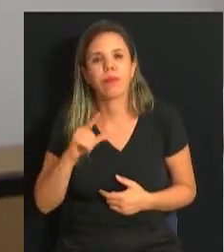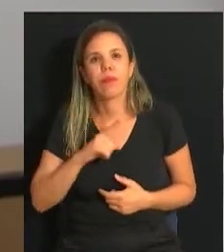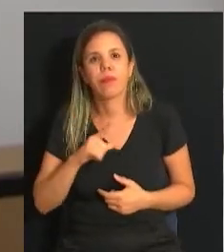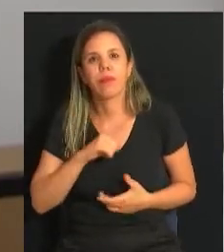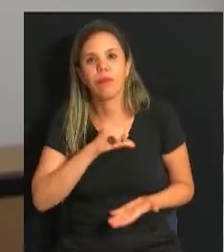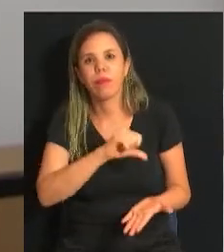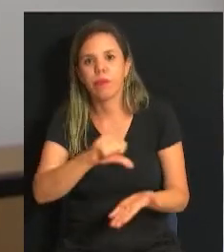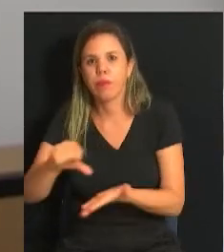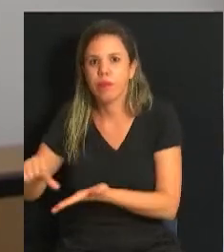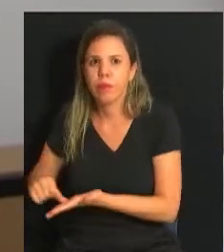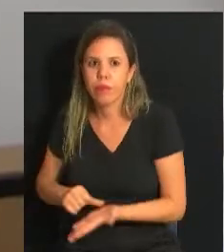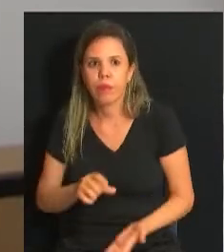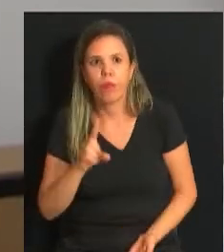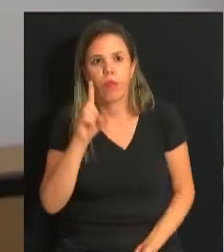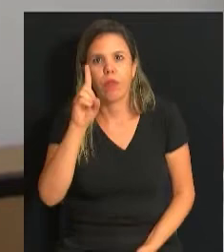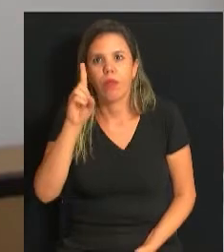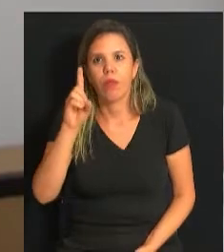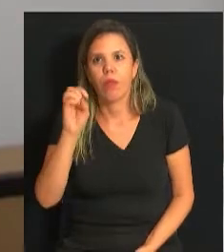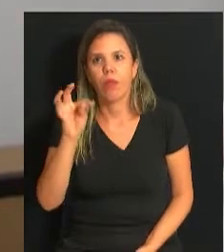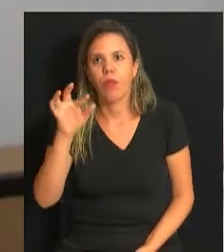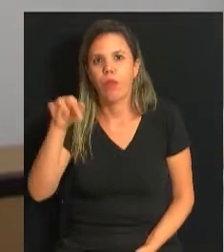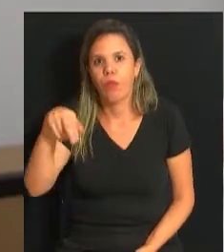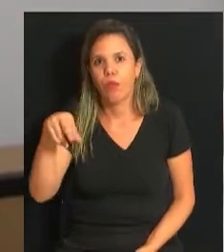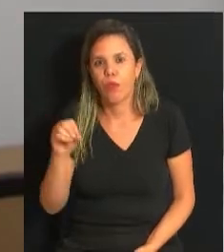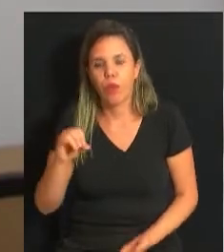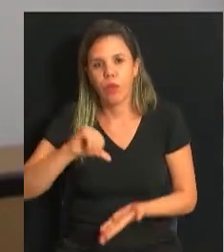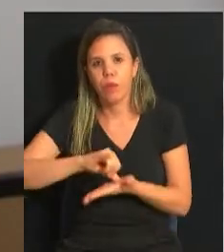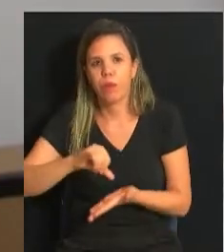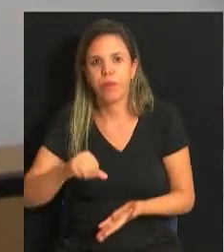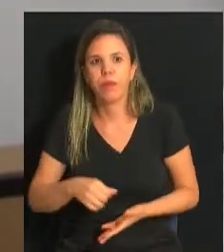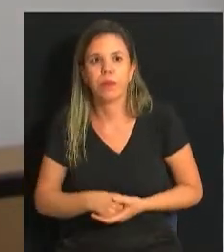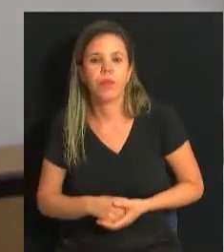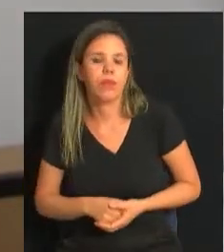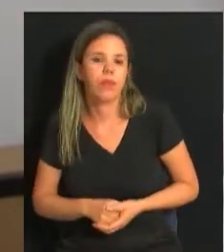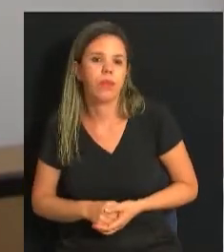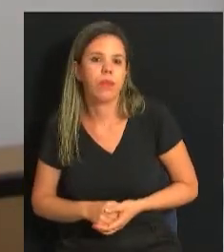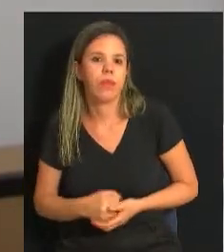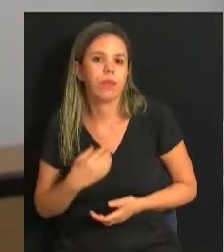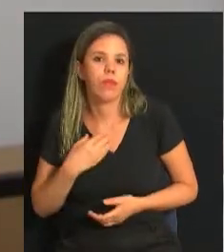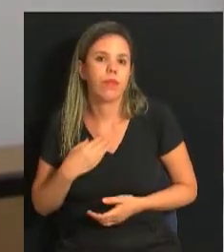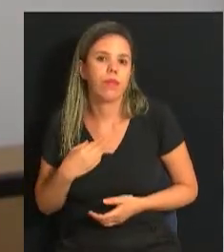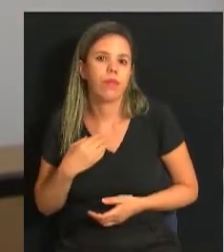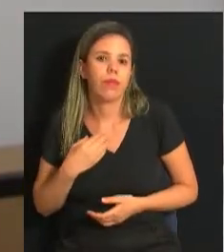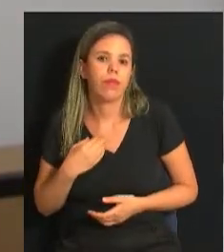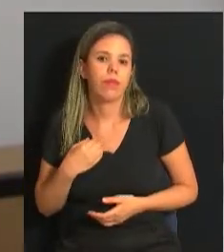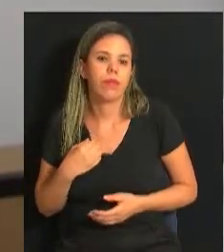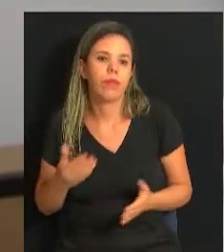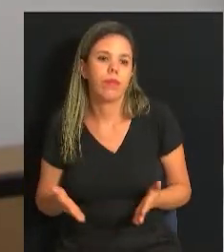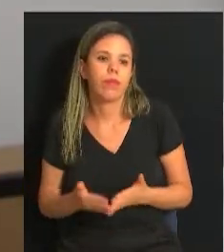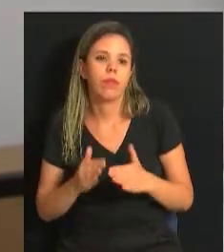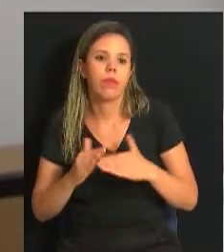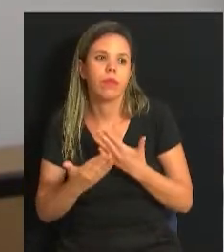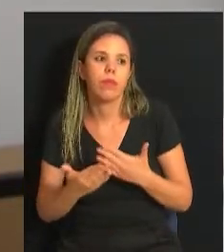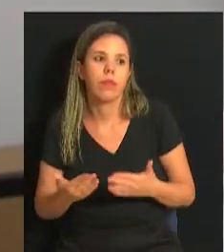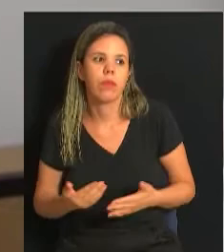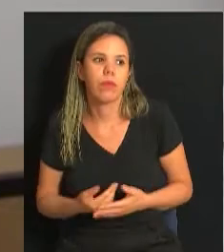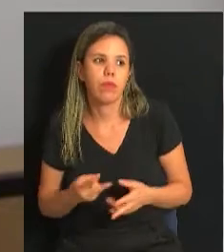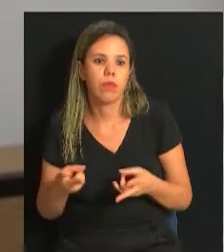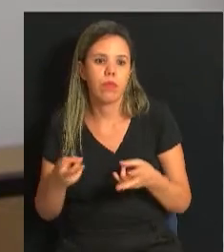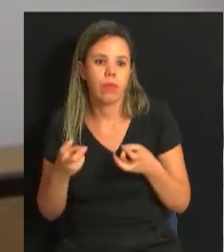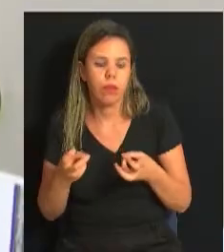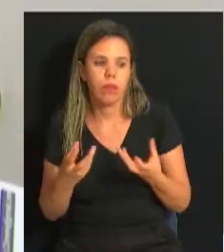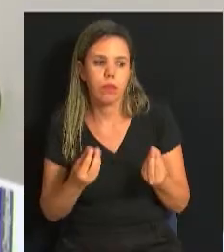ali a região da Delfino Cintra só para lembrar algumas no centro mas Se nós formos para as periferias nós vamos identificar